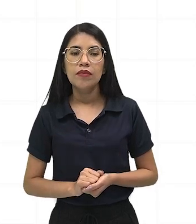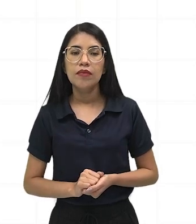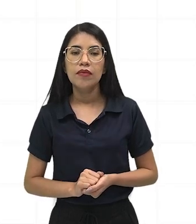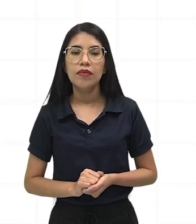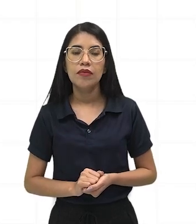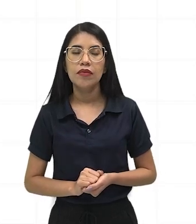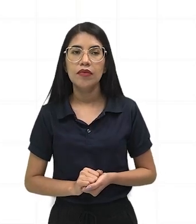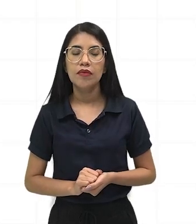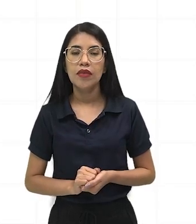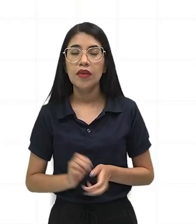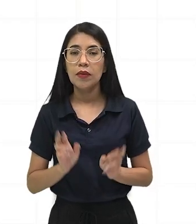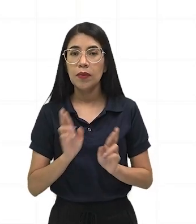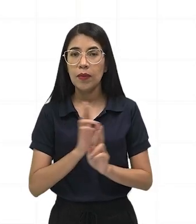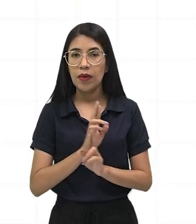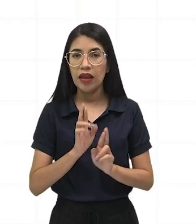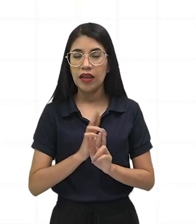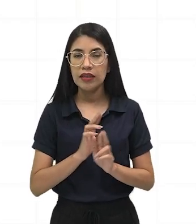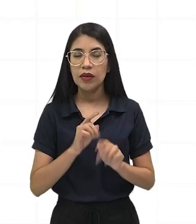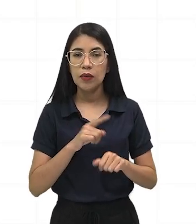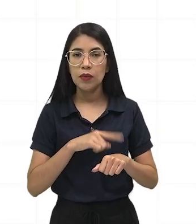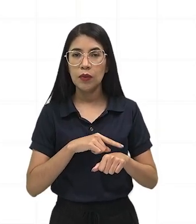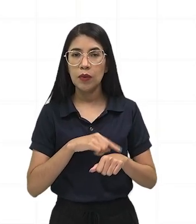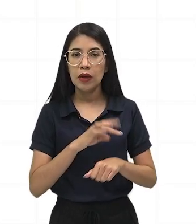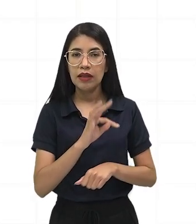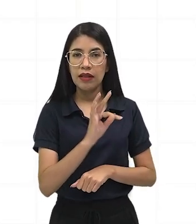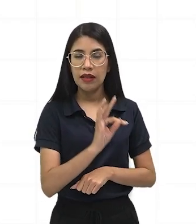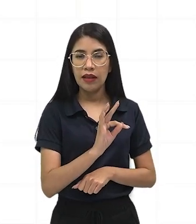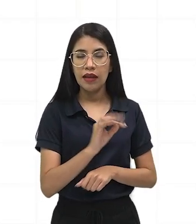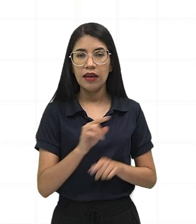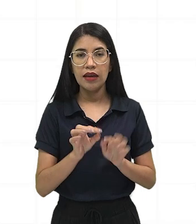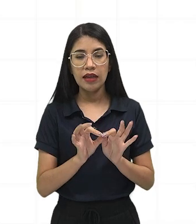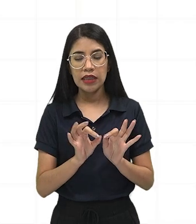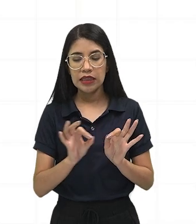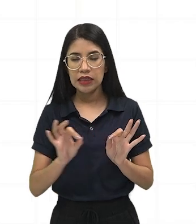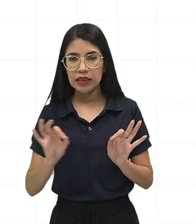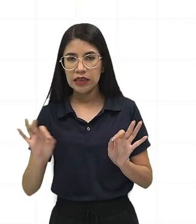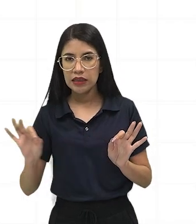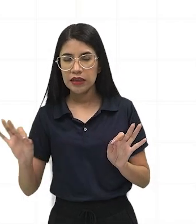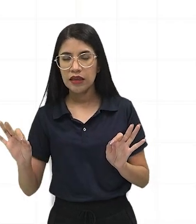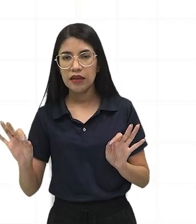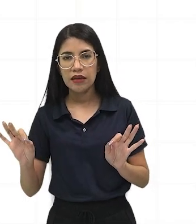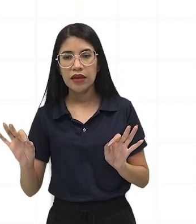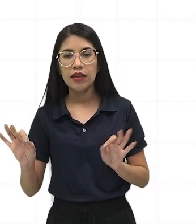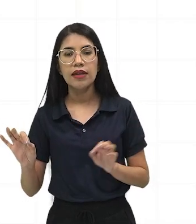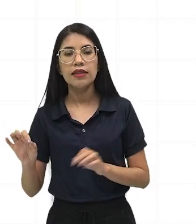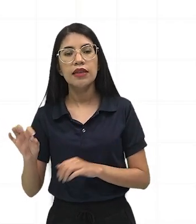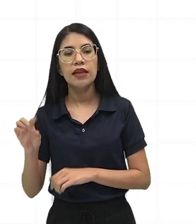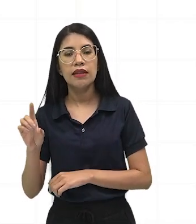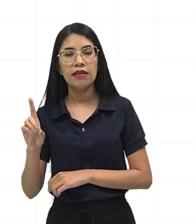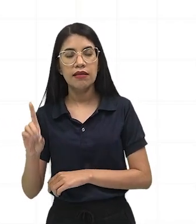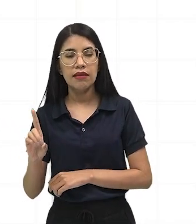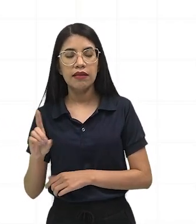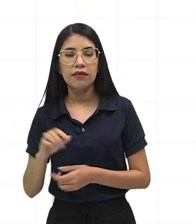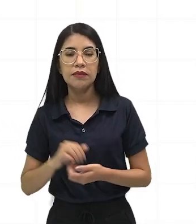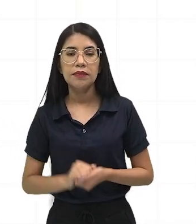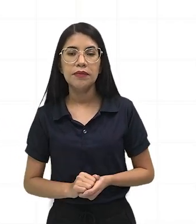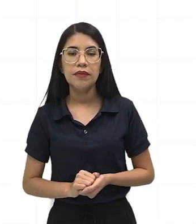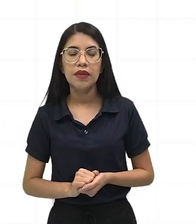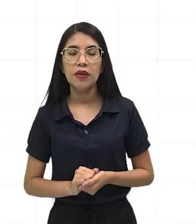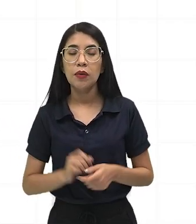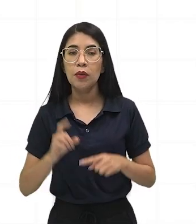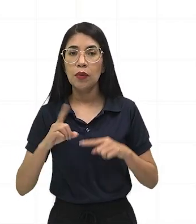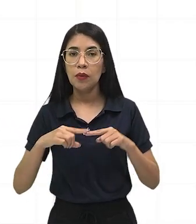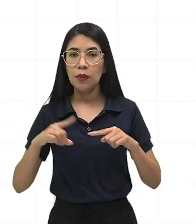Considerando a relação entre o tempo t e a distância percorrida d, por um objeto em movimento